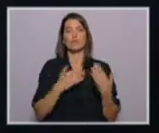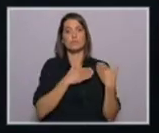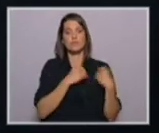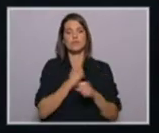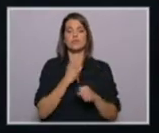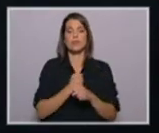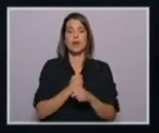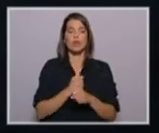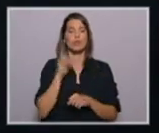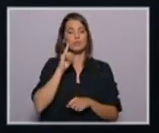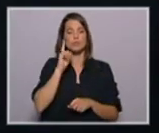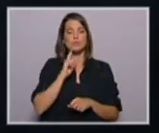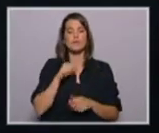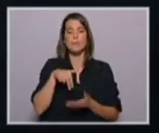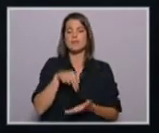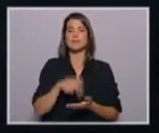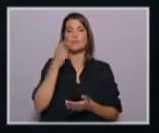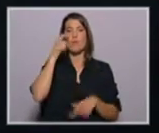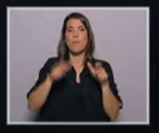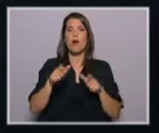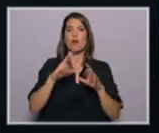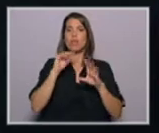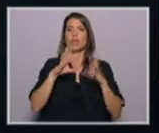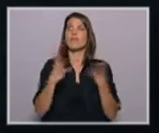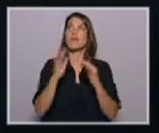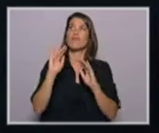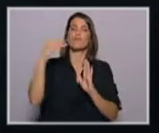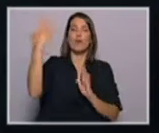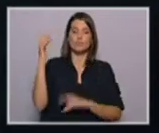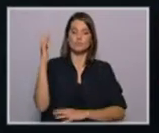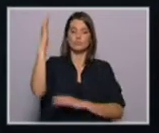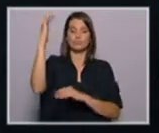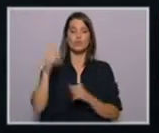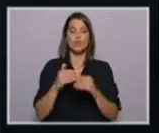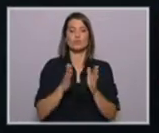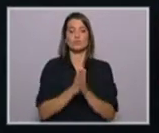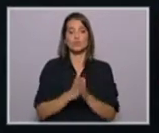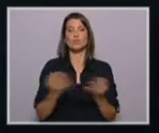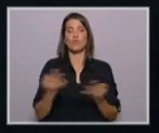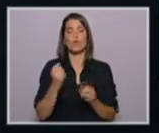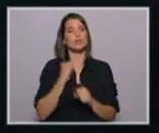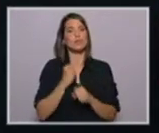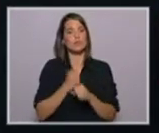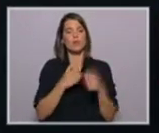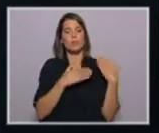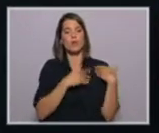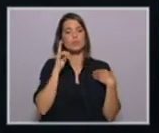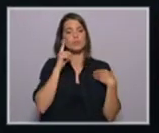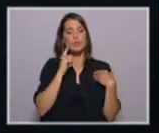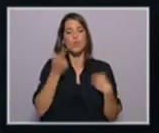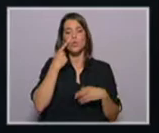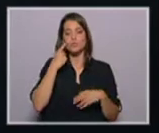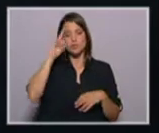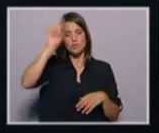human presence outward from Earth, and all those who played a role in expanding human knowledge